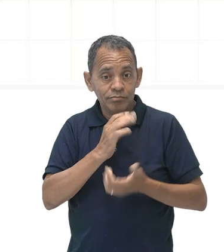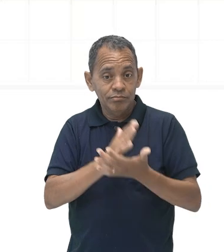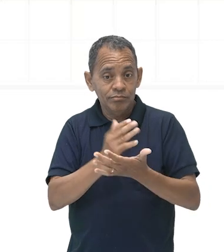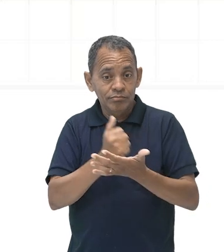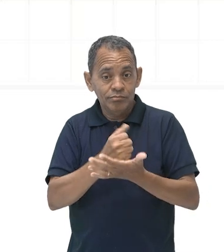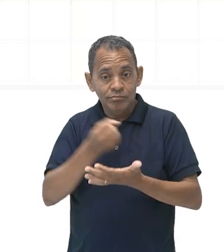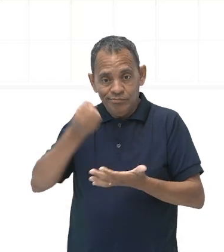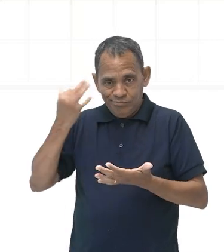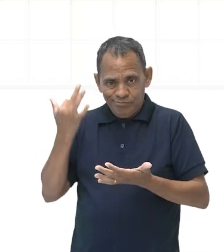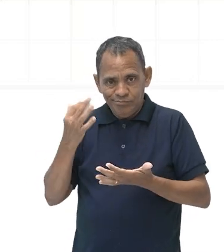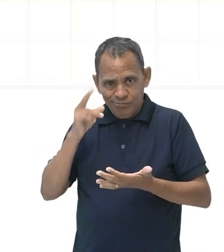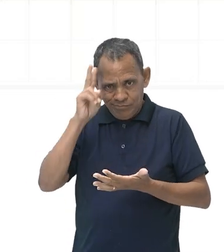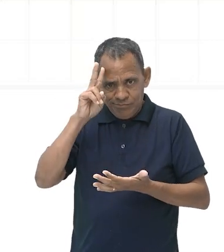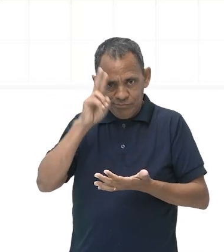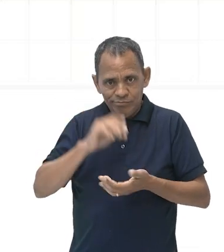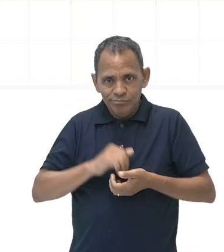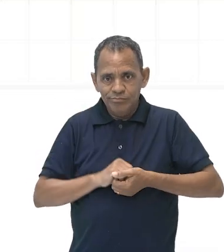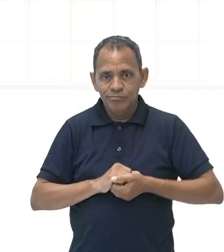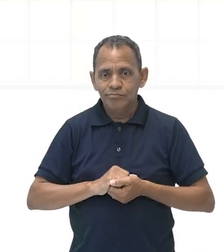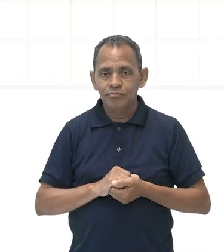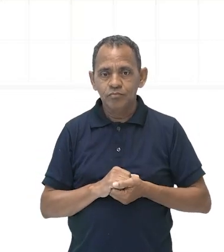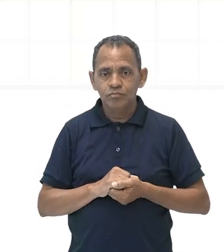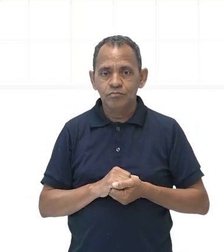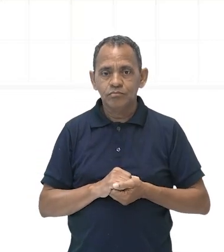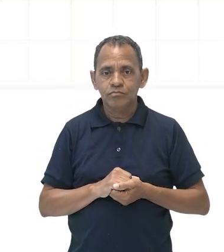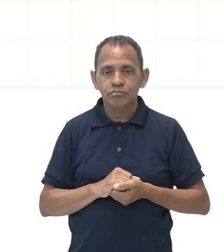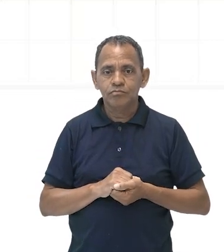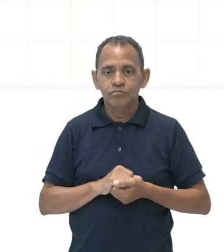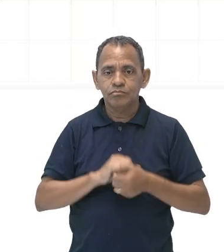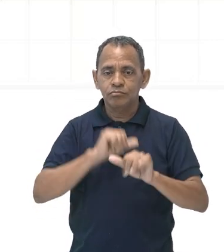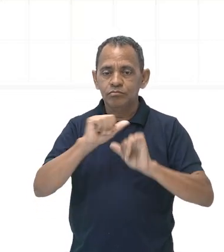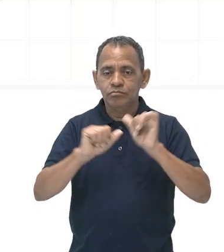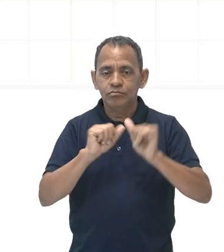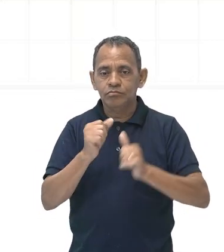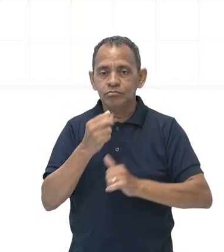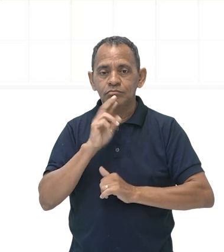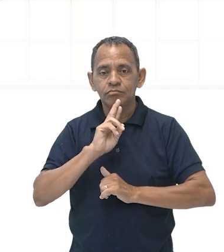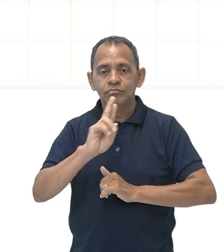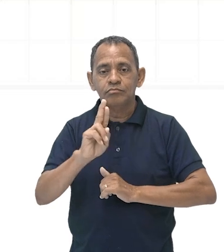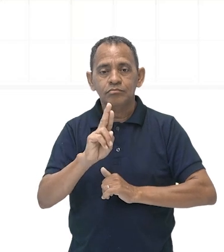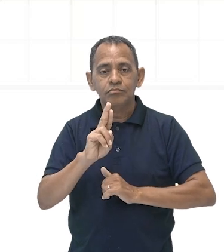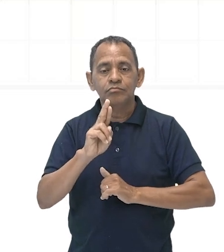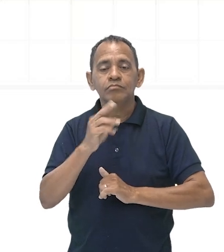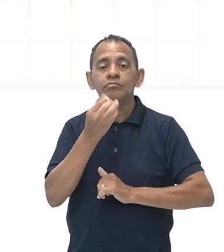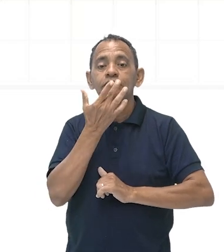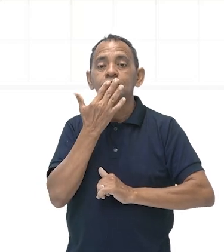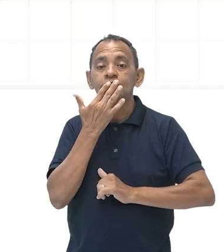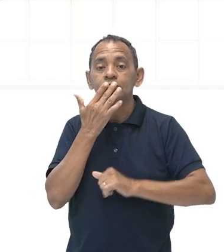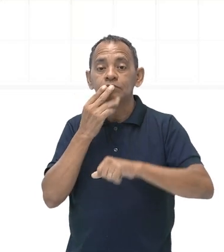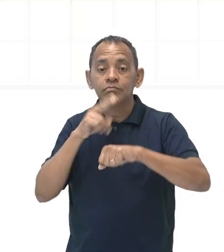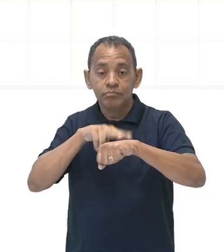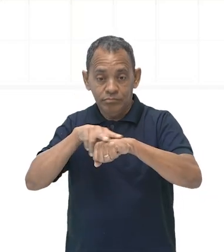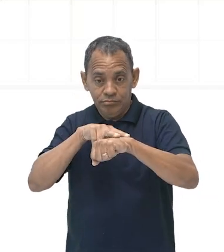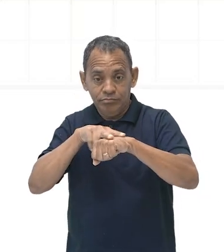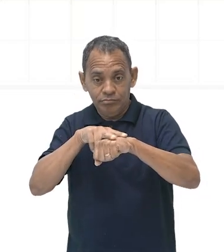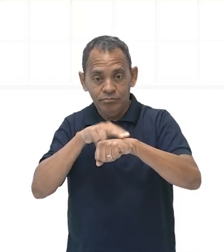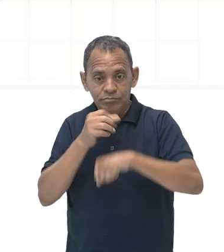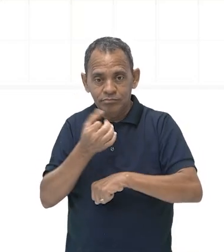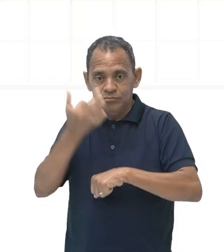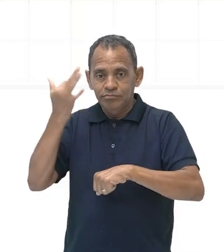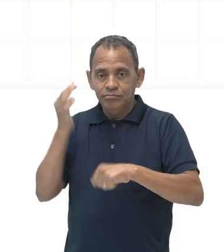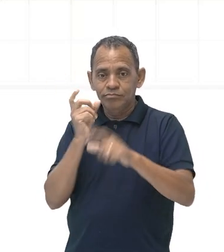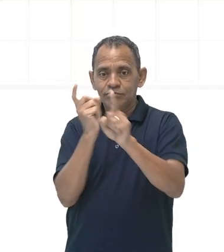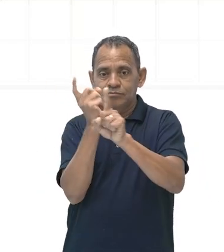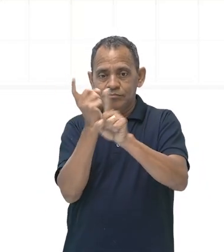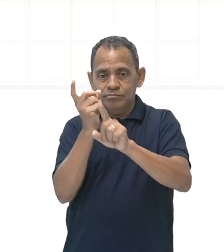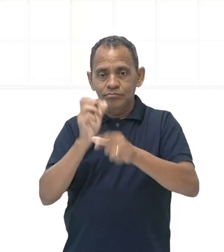Eu tenho aqui o x, vou apagar e vou colocar aqui a resposta de verde. para a gente saber que essa foi a quantidade que a gente